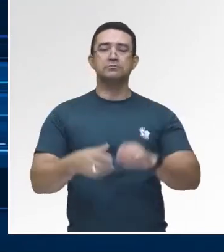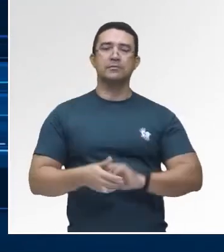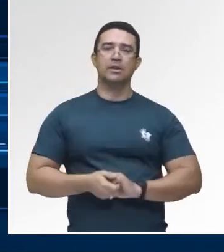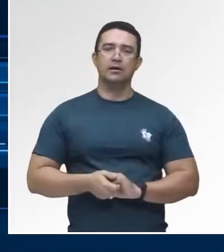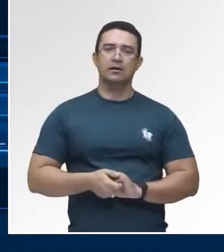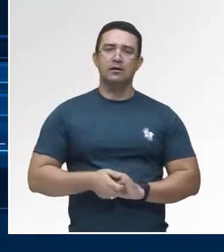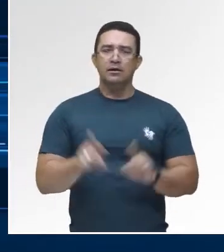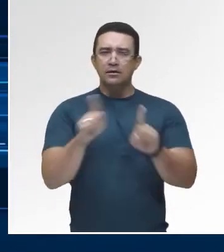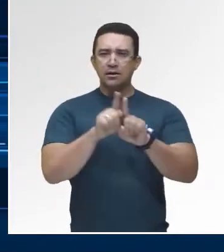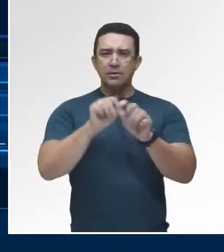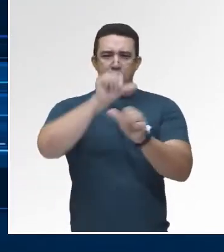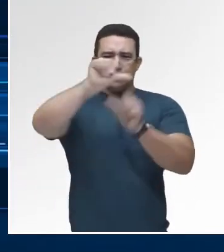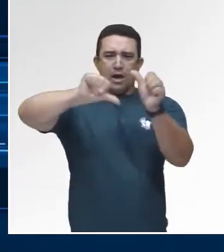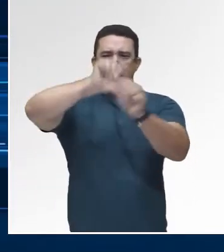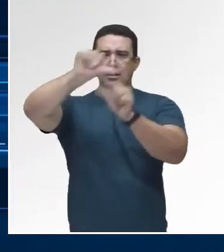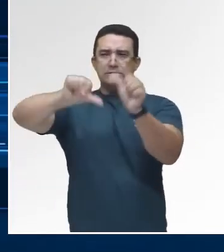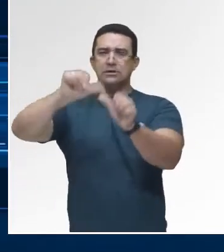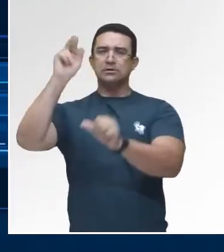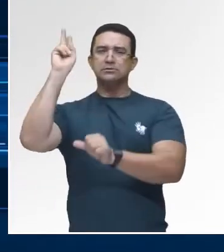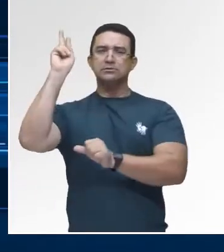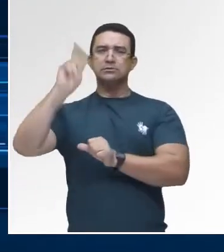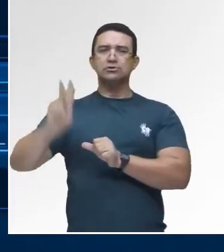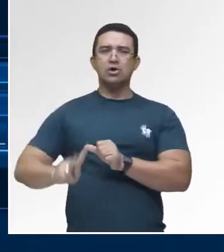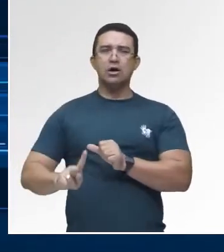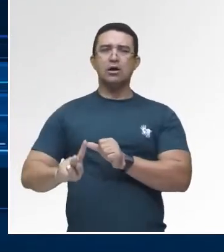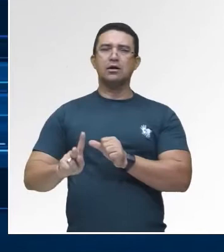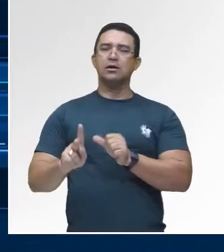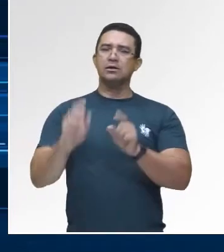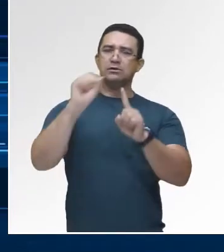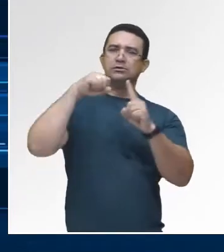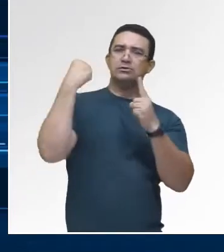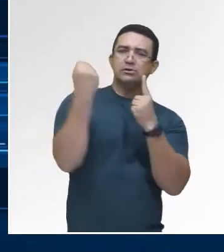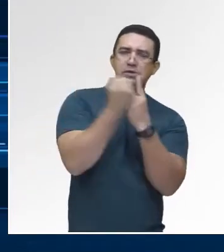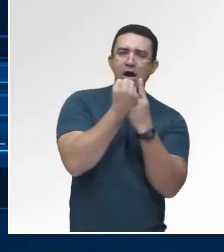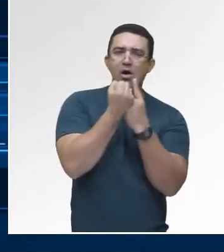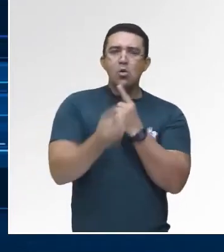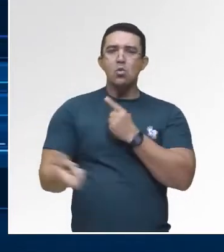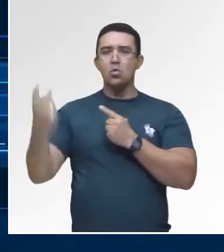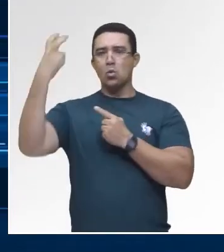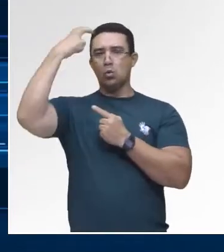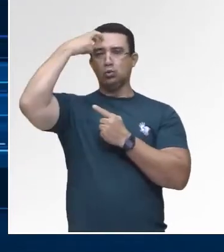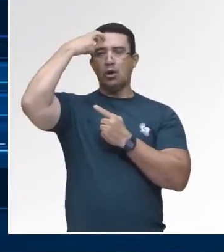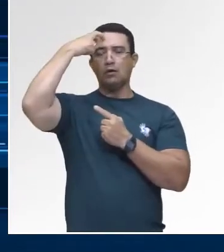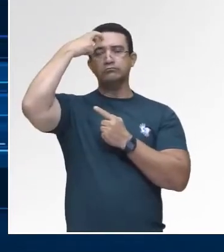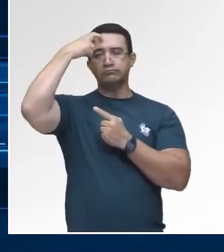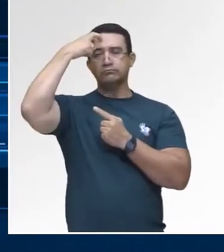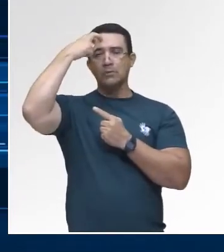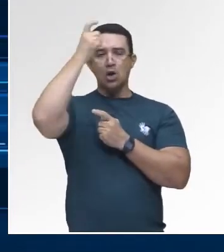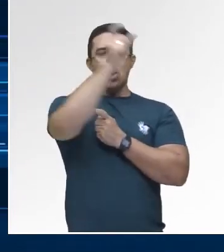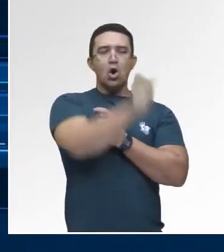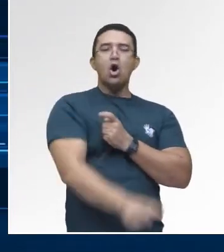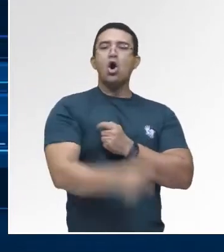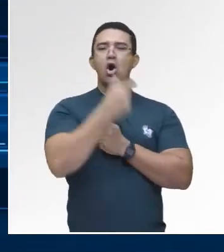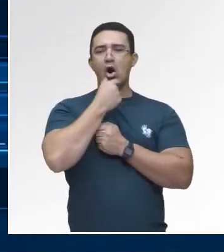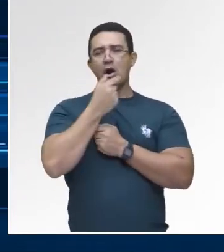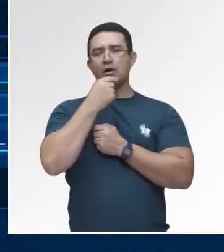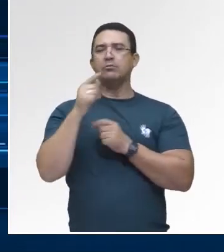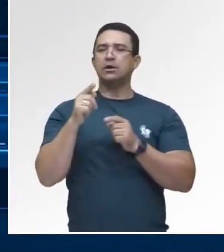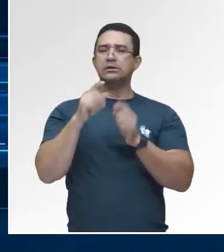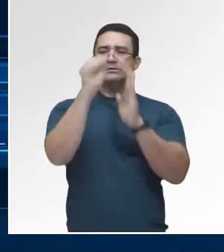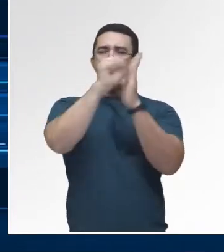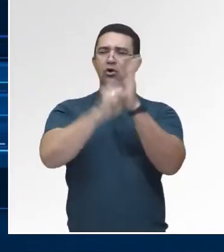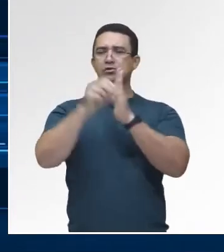históricas, sociais e culturais. Toda essa mudança vai trazer essa mudança no homem do